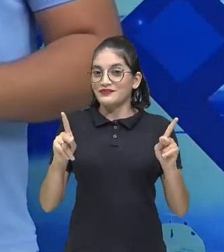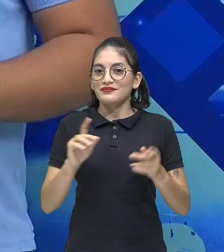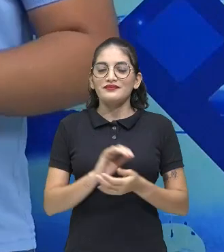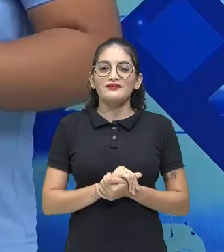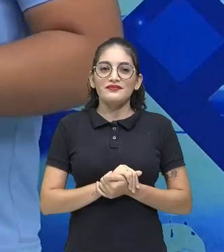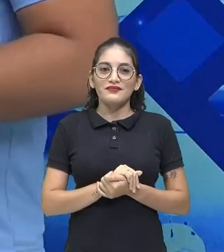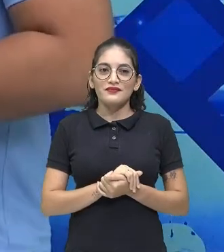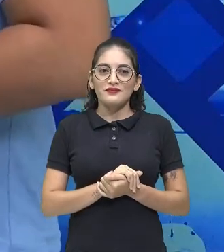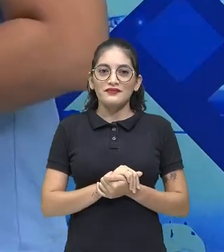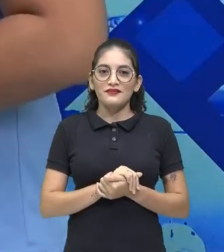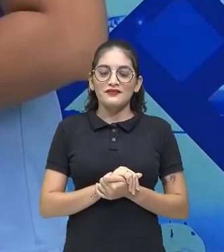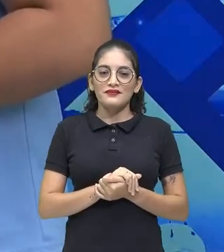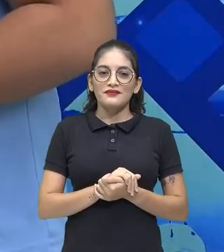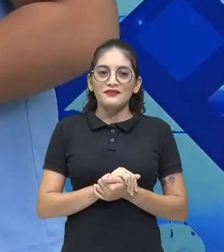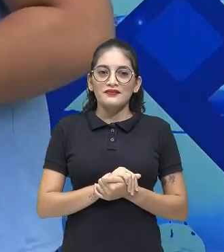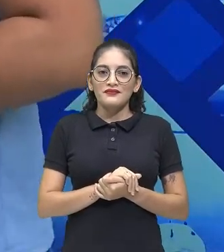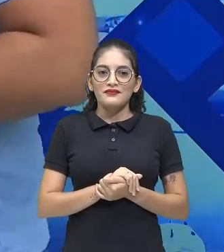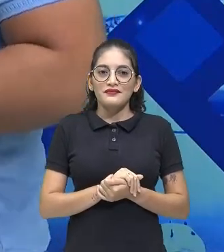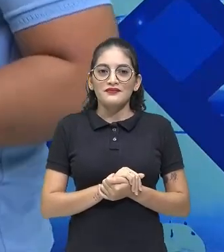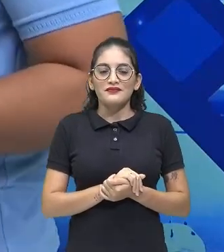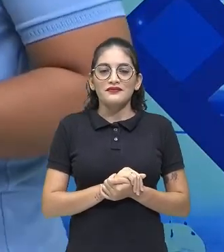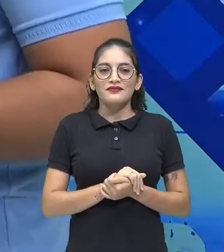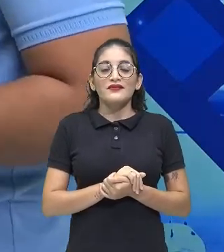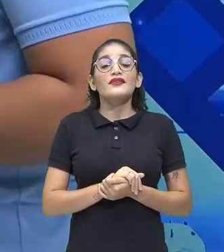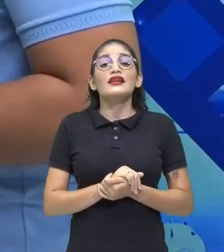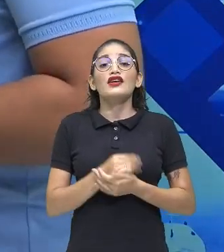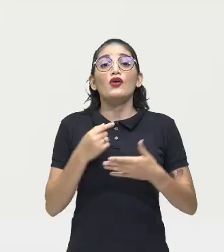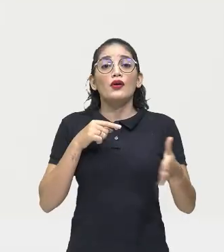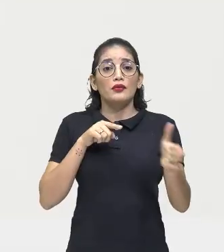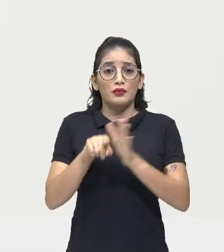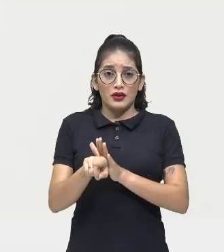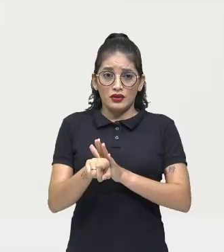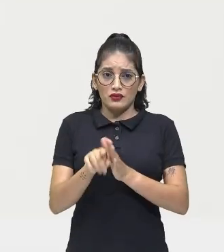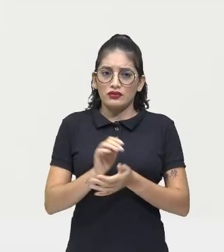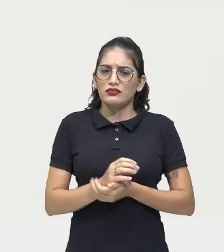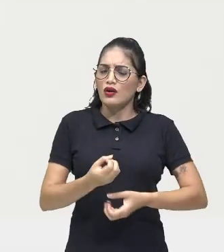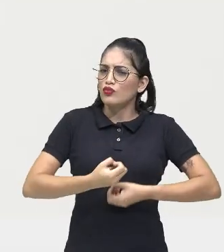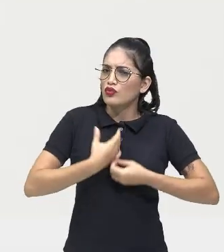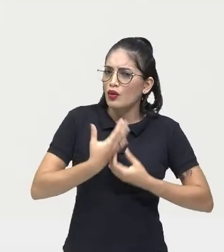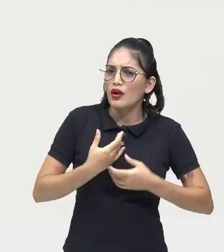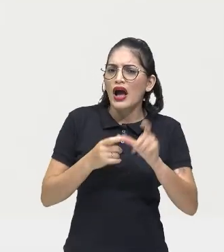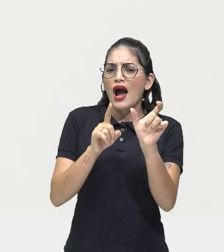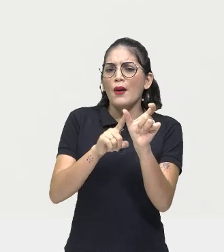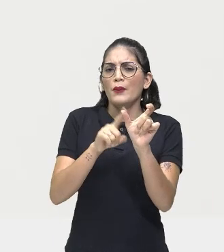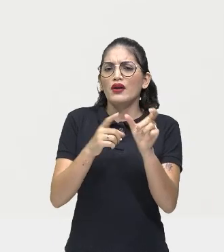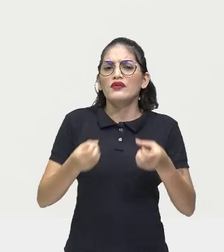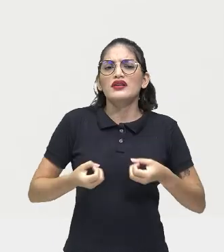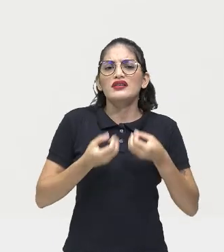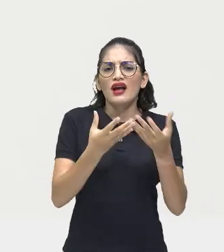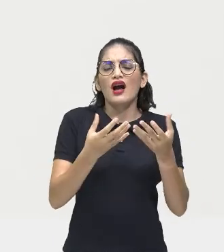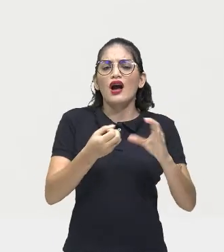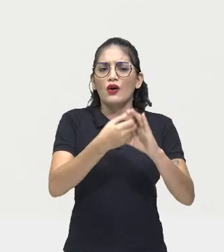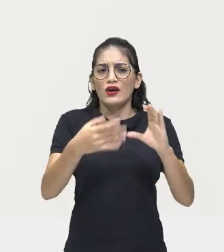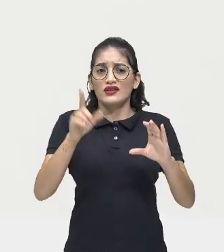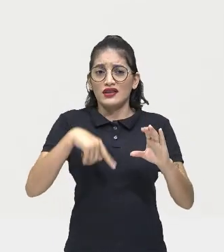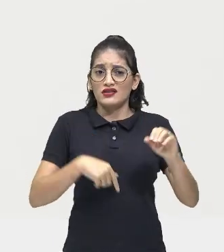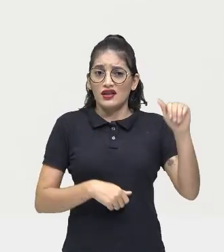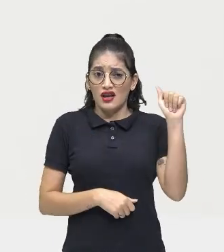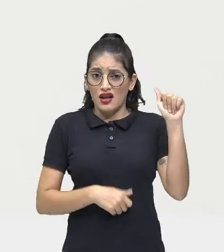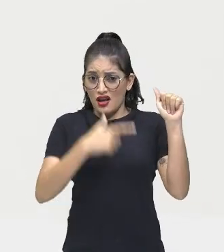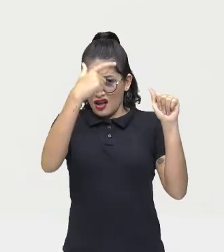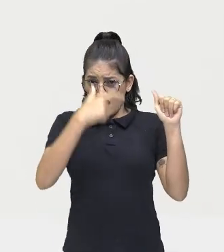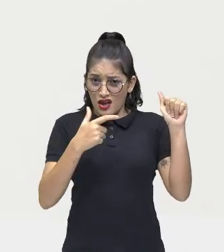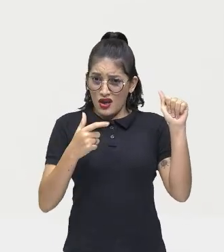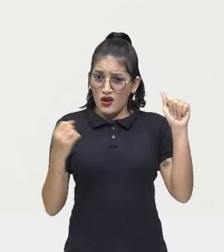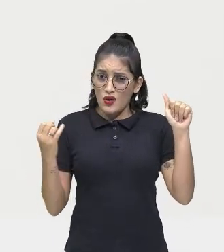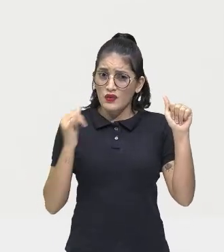E aí, as alternativas, olha só. No poema, as palavras que atribuem qualidade são, letra A, sou e